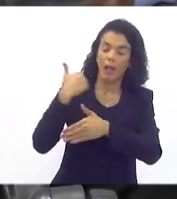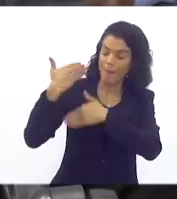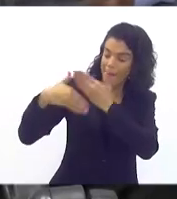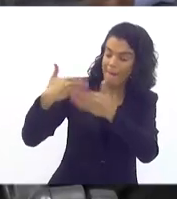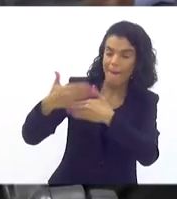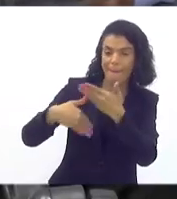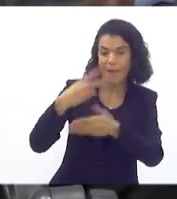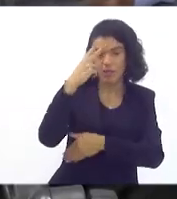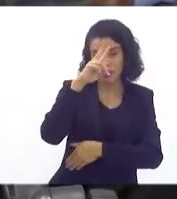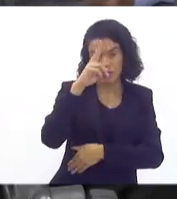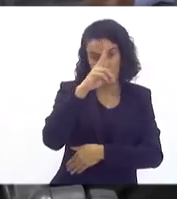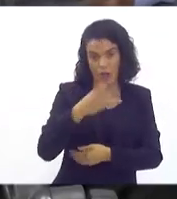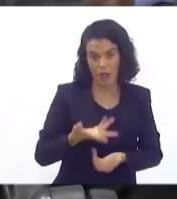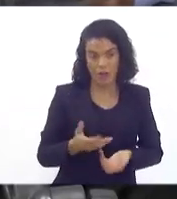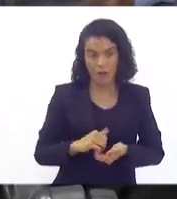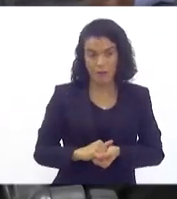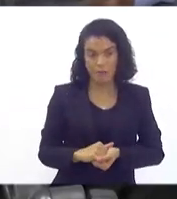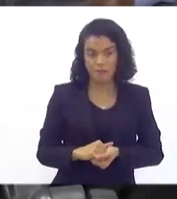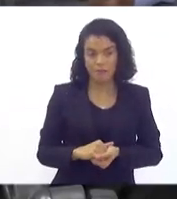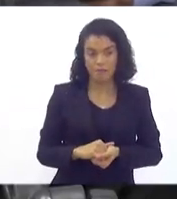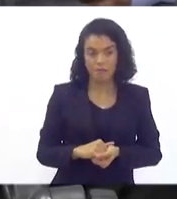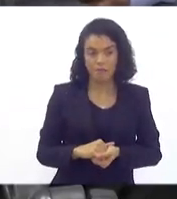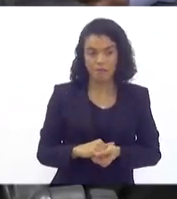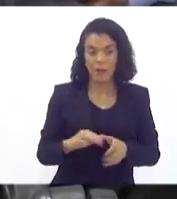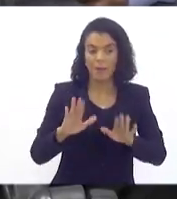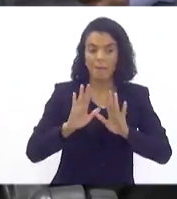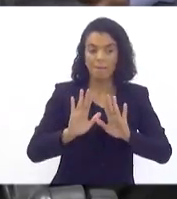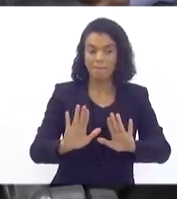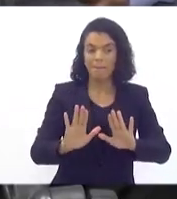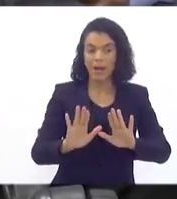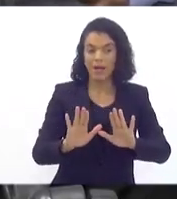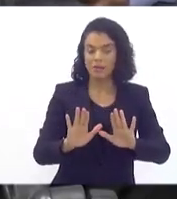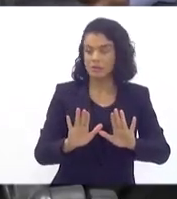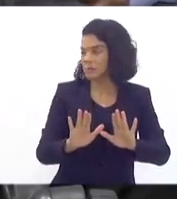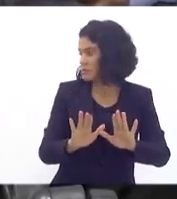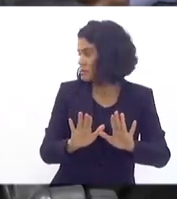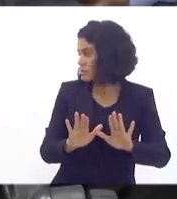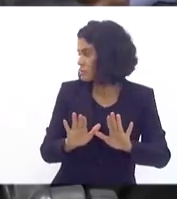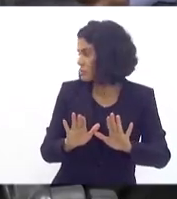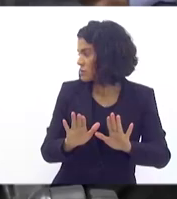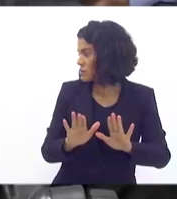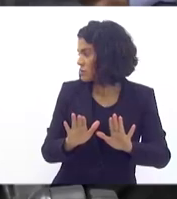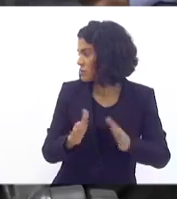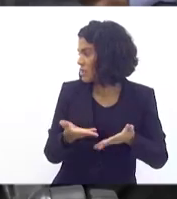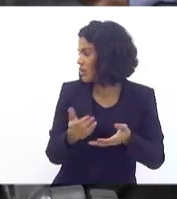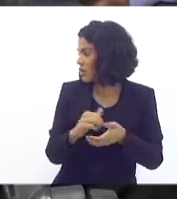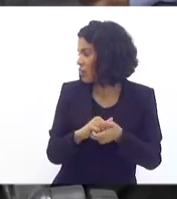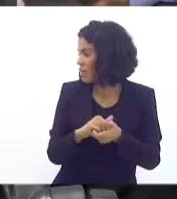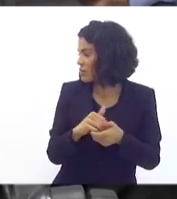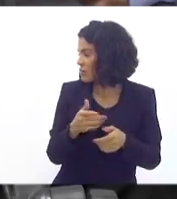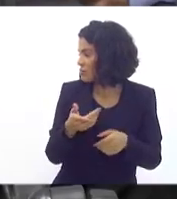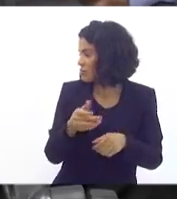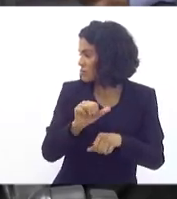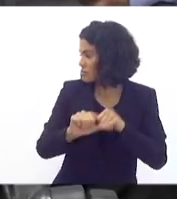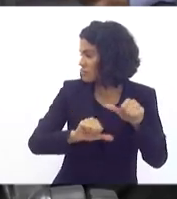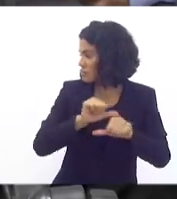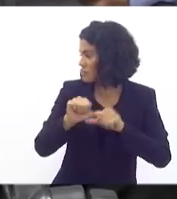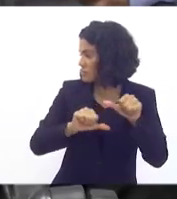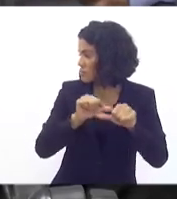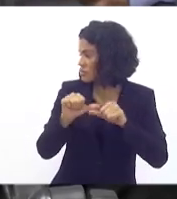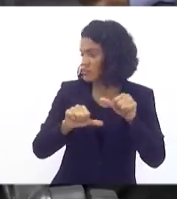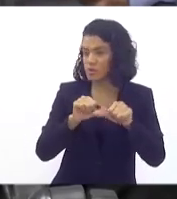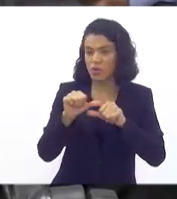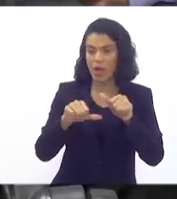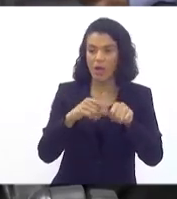esse é um posicionamento porém que cabe aqui não é uma decisão simplesmente uma manifestação eu não posso fazer